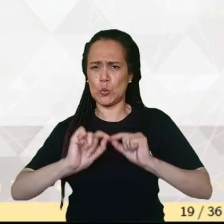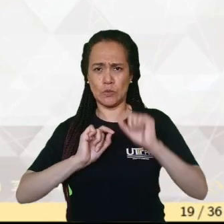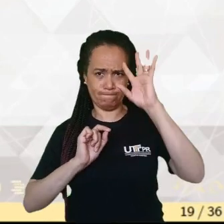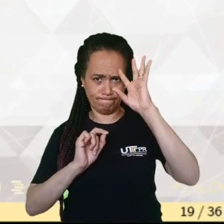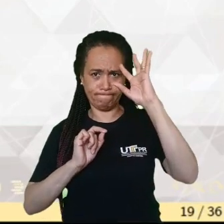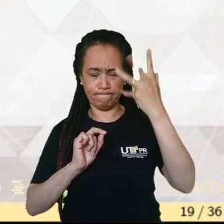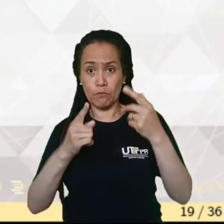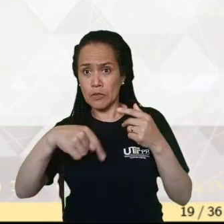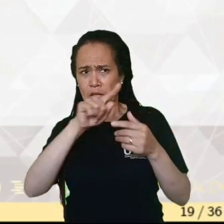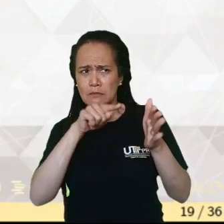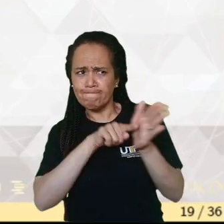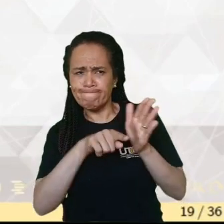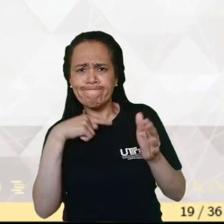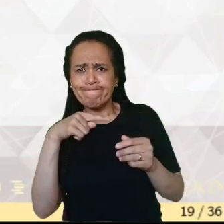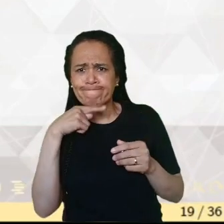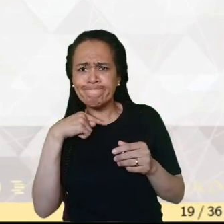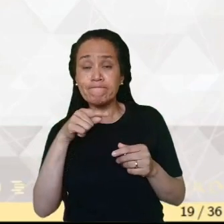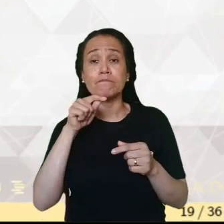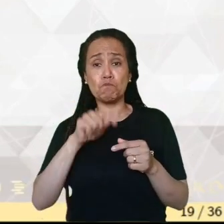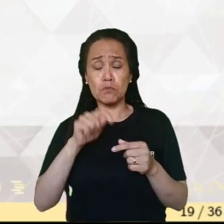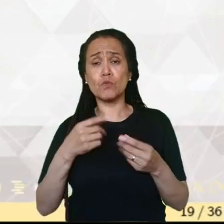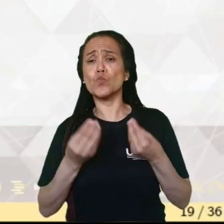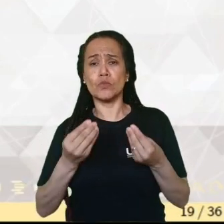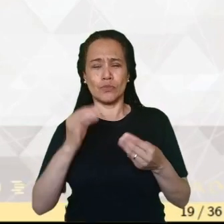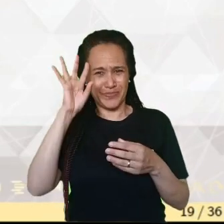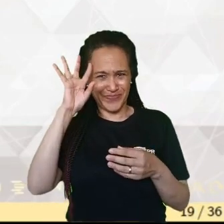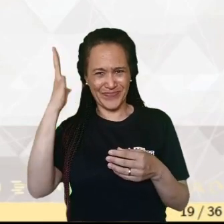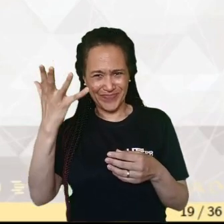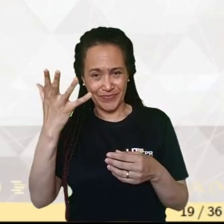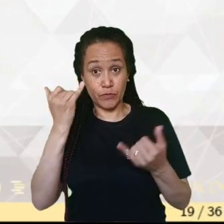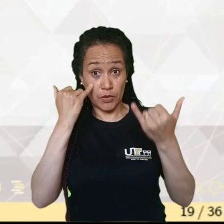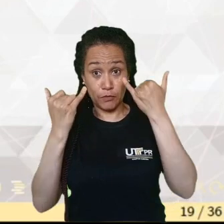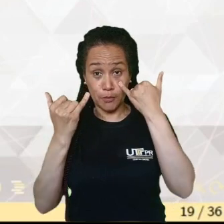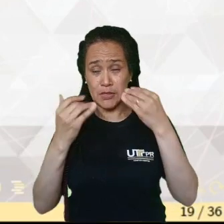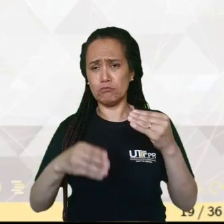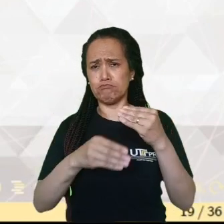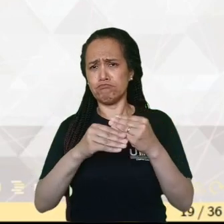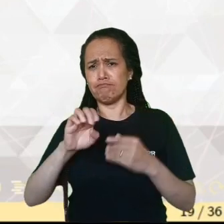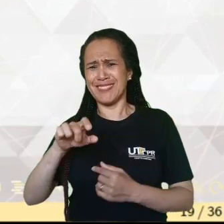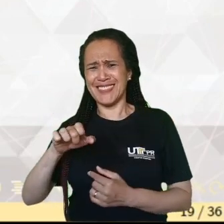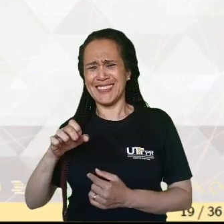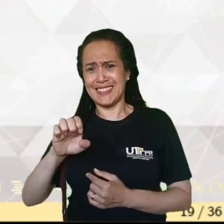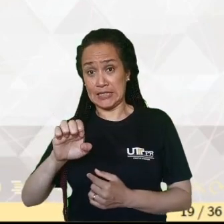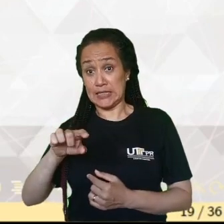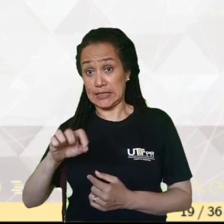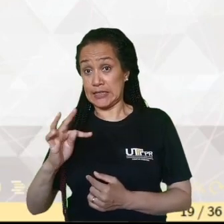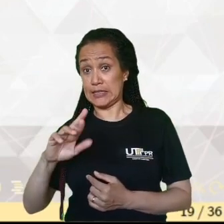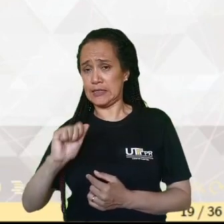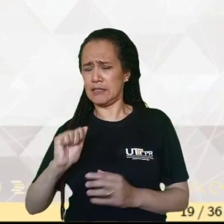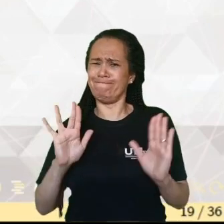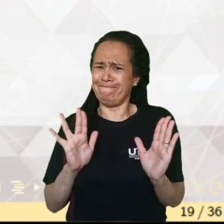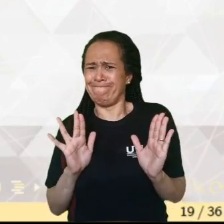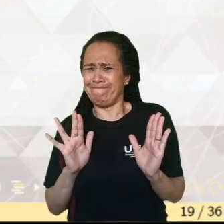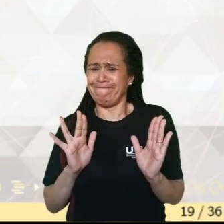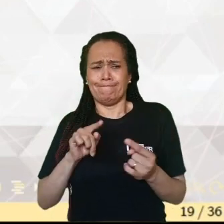essas questões, né, desses pontos extras, vamos dizer assim, diferente dos outros, esses outliers? Você abre